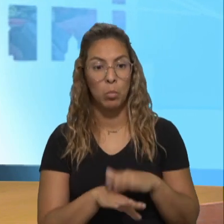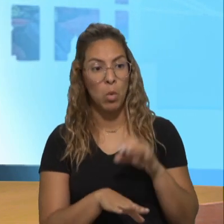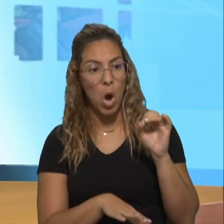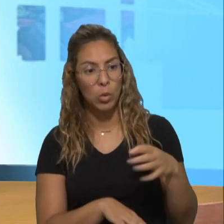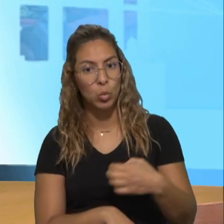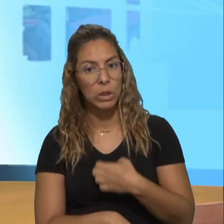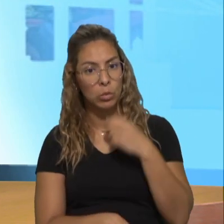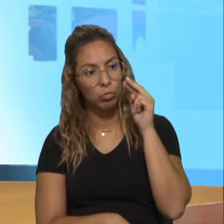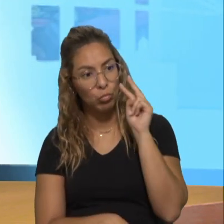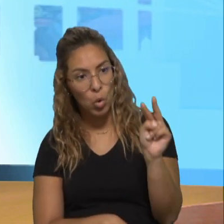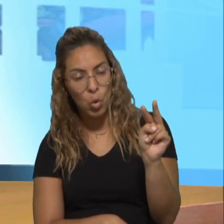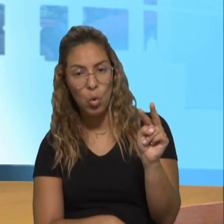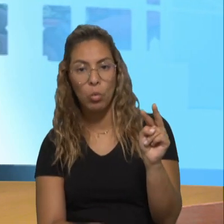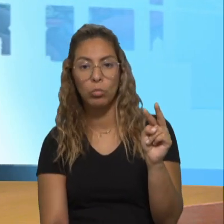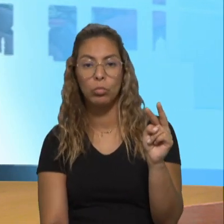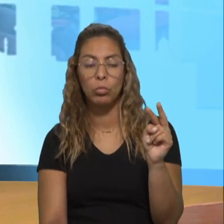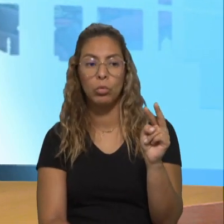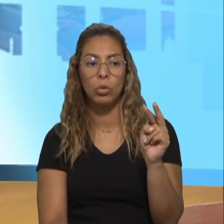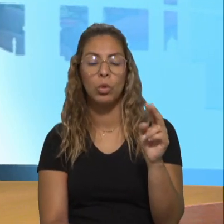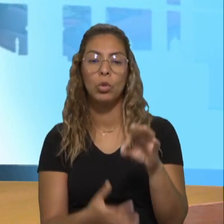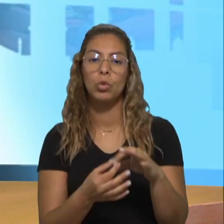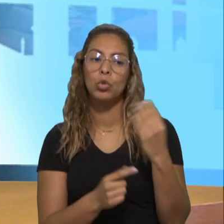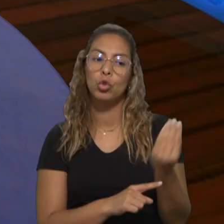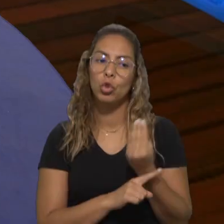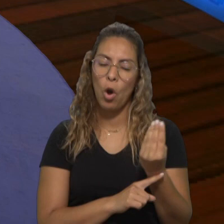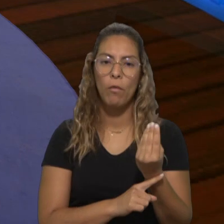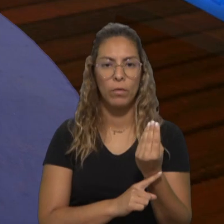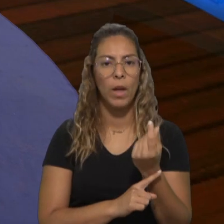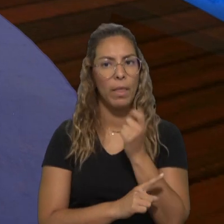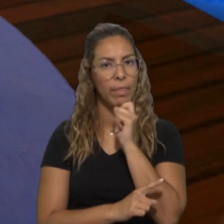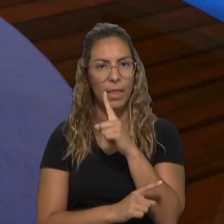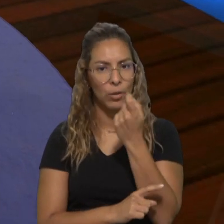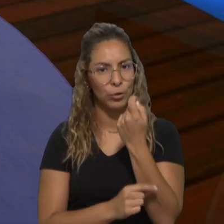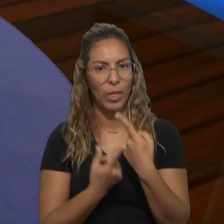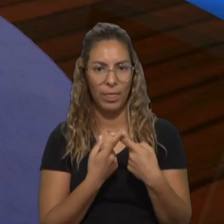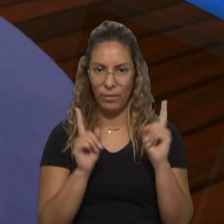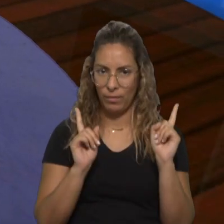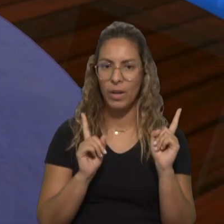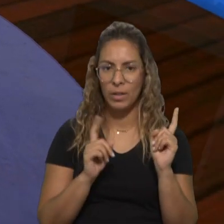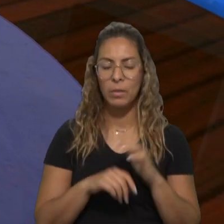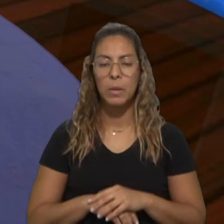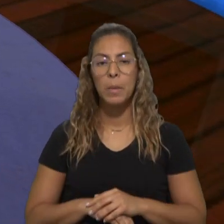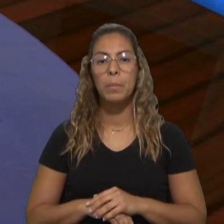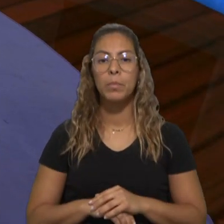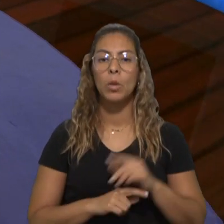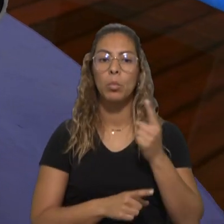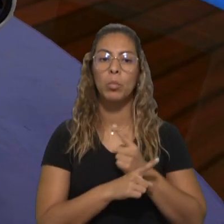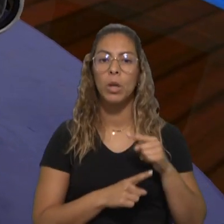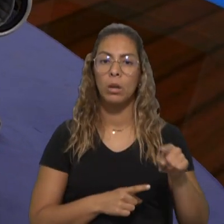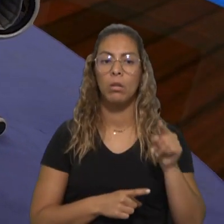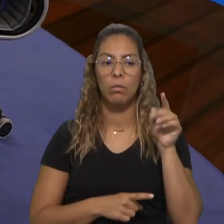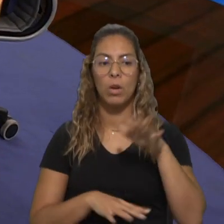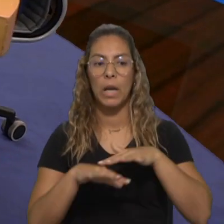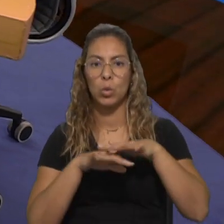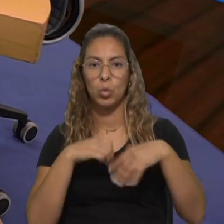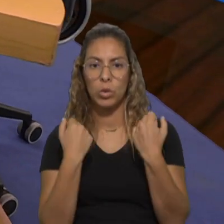facto, que os jovens podem fazer a diferença. Se realmente... Porque as redes sociais têm muita abrangência. E se aquilo que nós